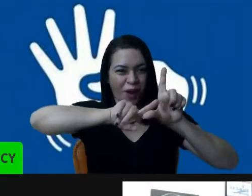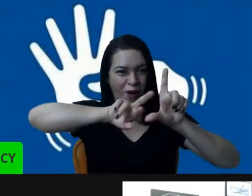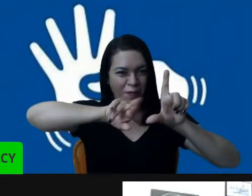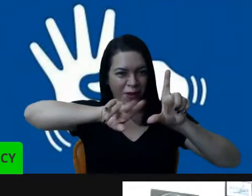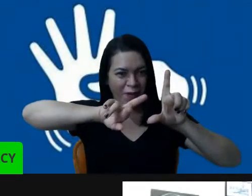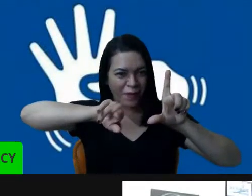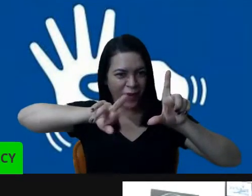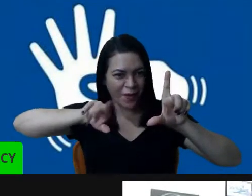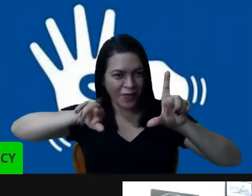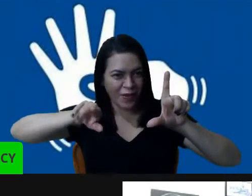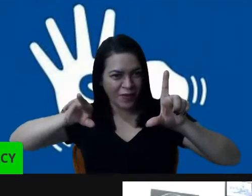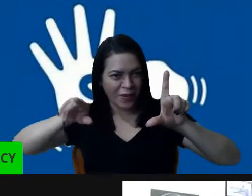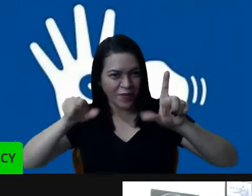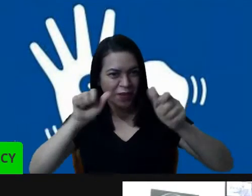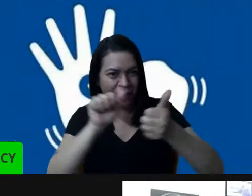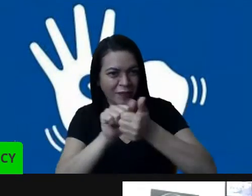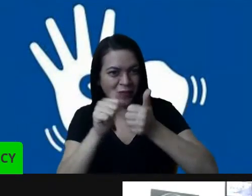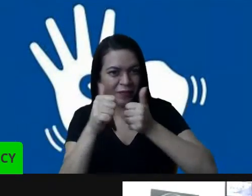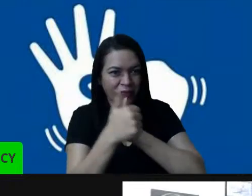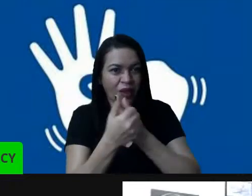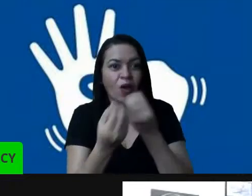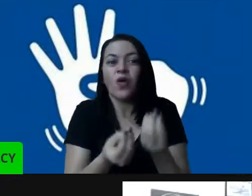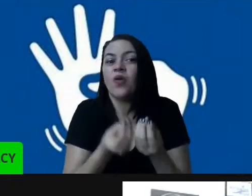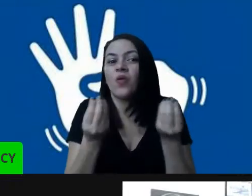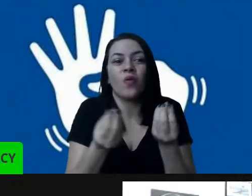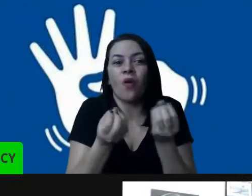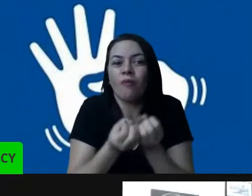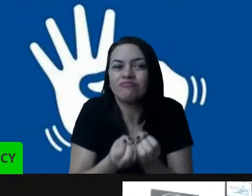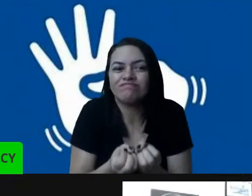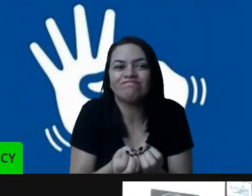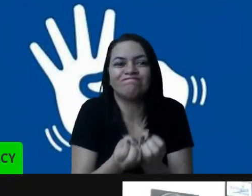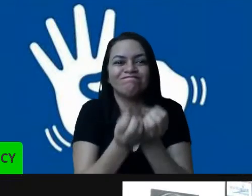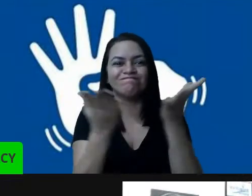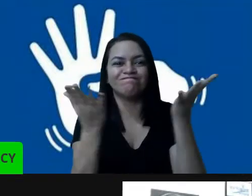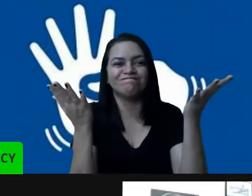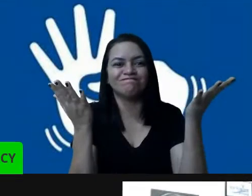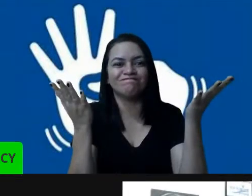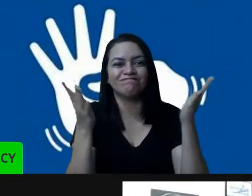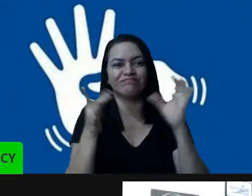realmente democratiza esse acesso à informação.